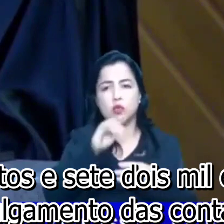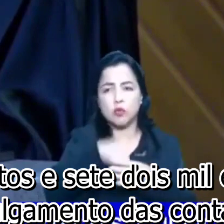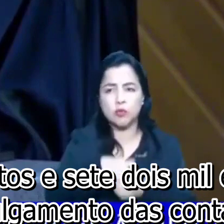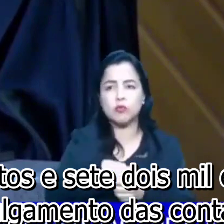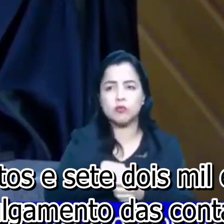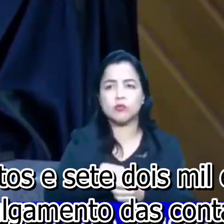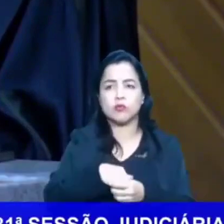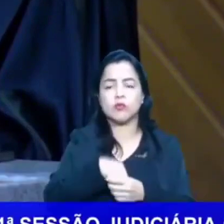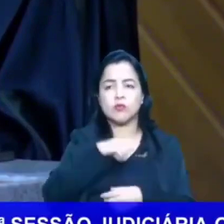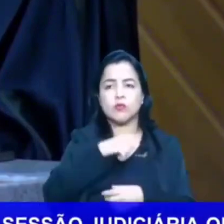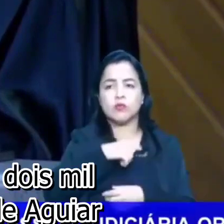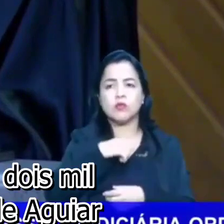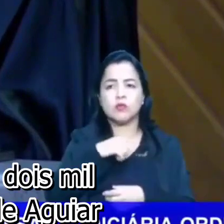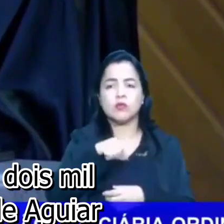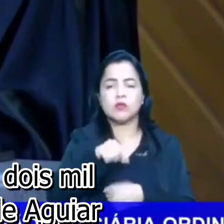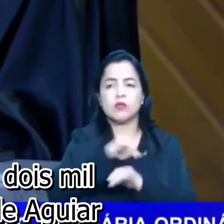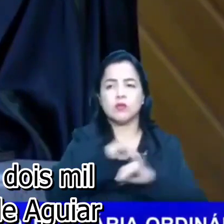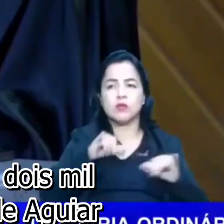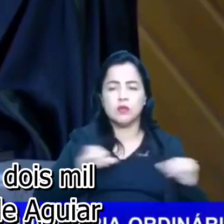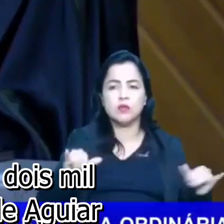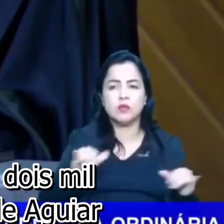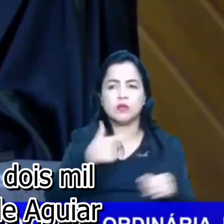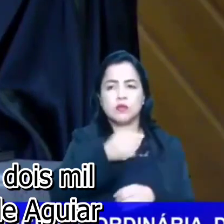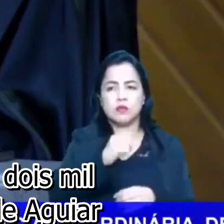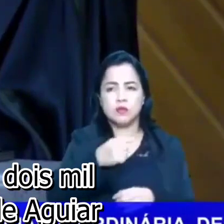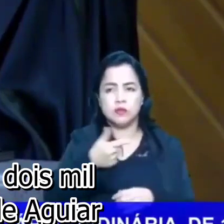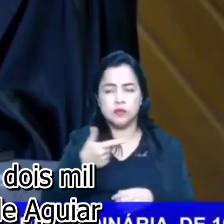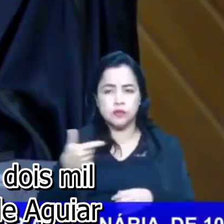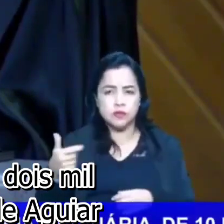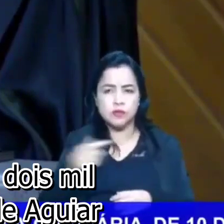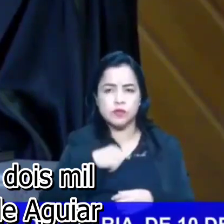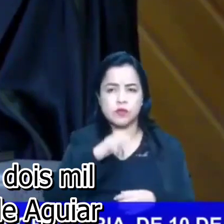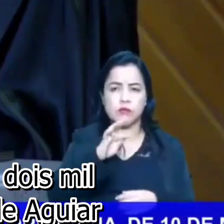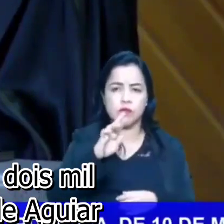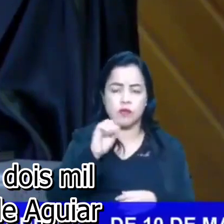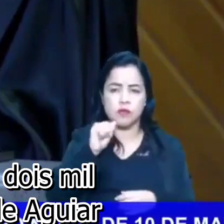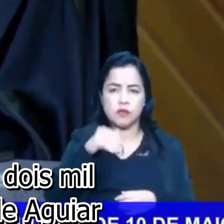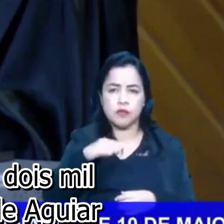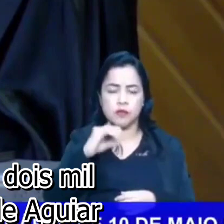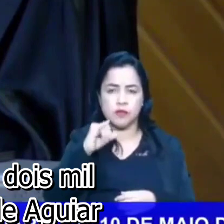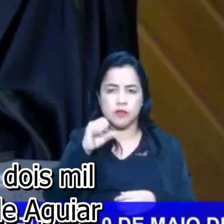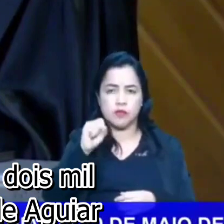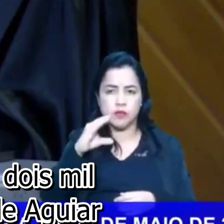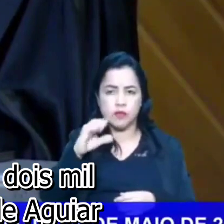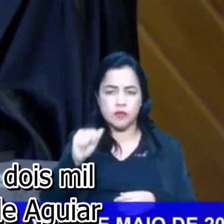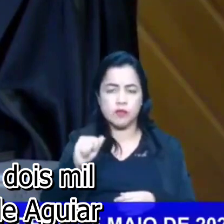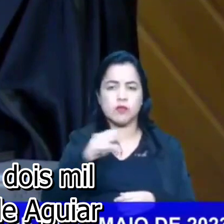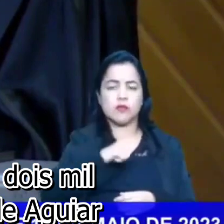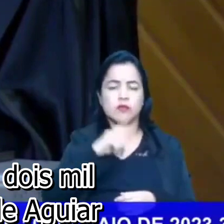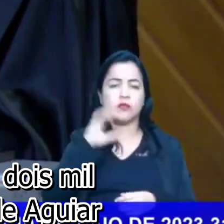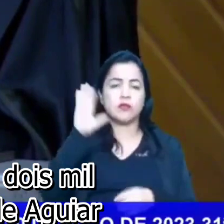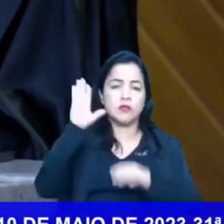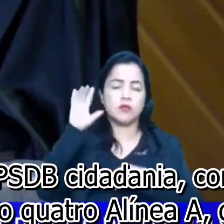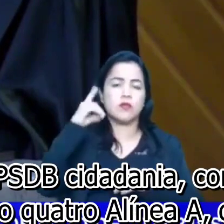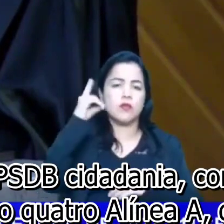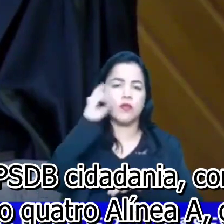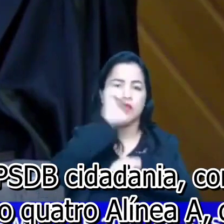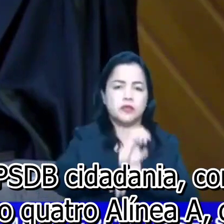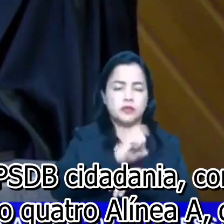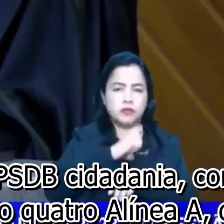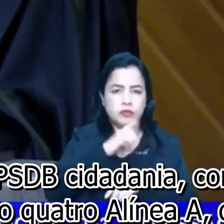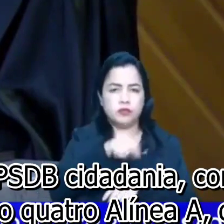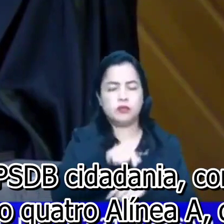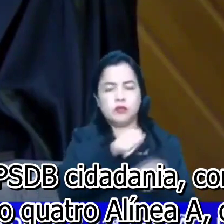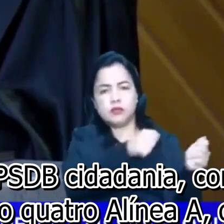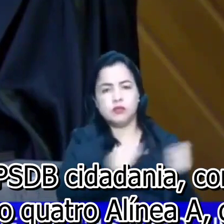julgamento das contas referente à campanha das eleições gerais de 2022 de Francisca Sheila Rodrigues de Aguiar, candidata ao cargo de deputado estadual